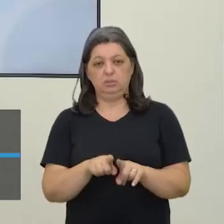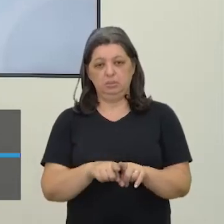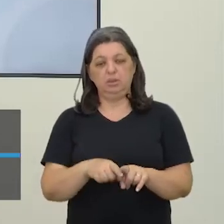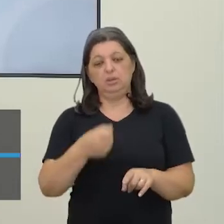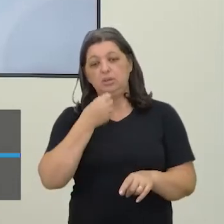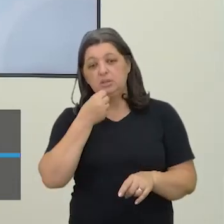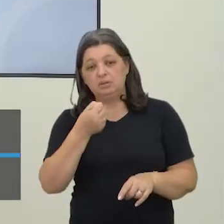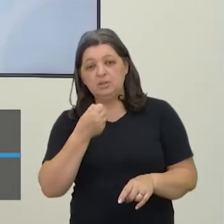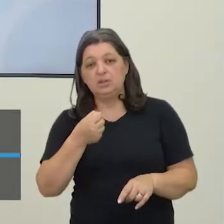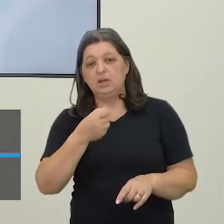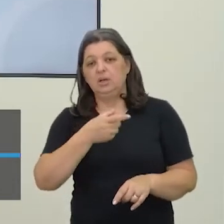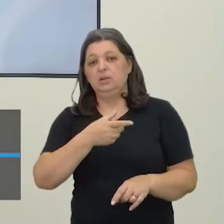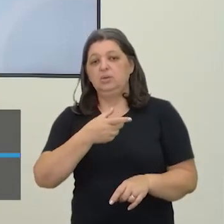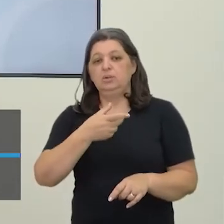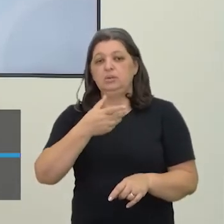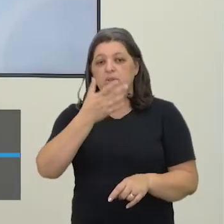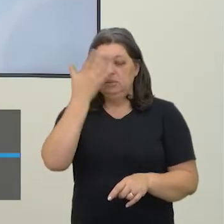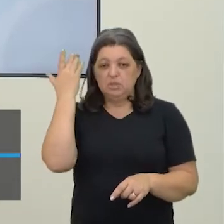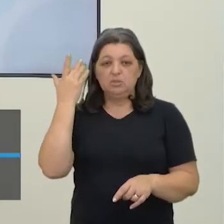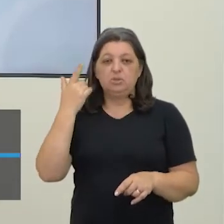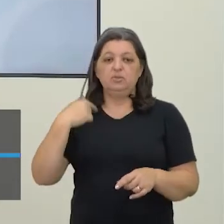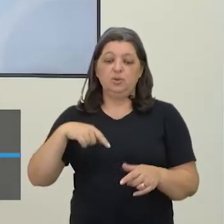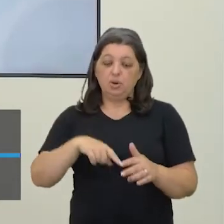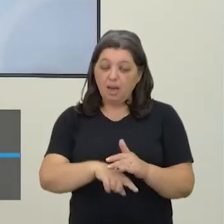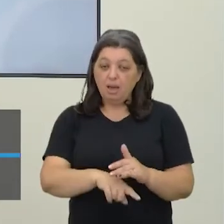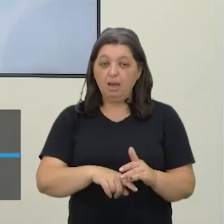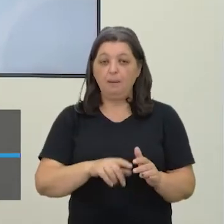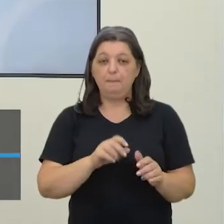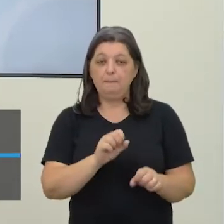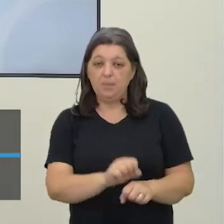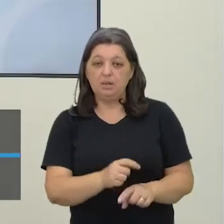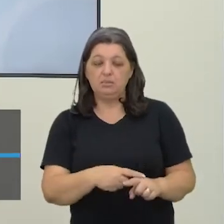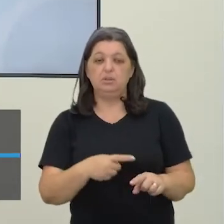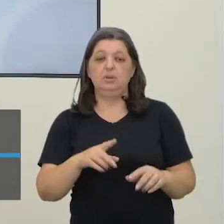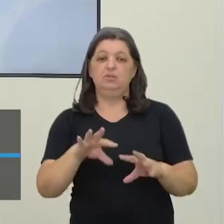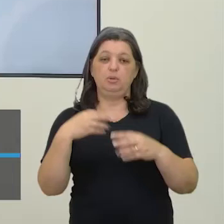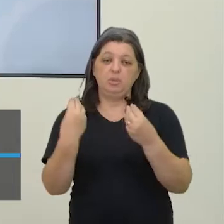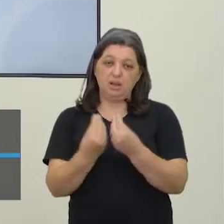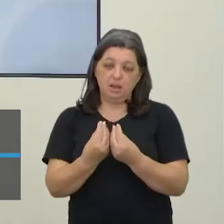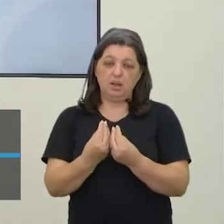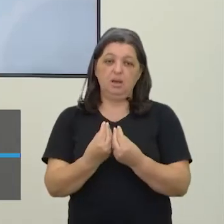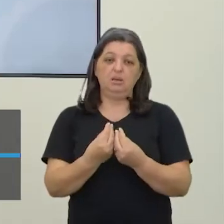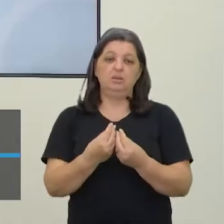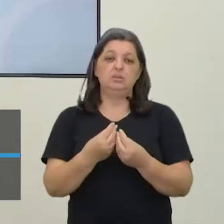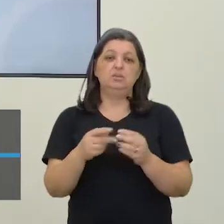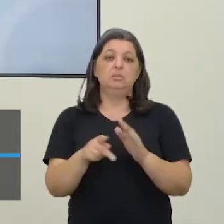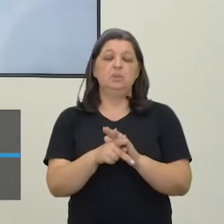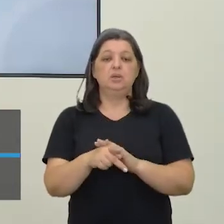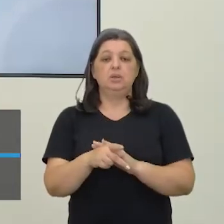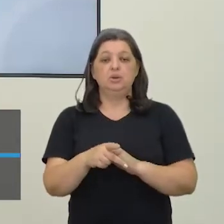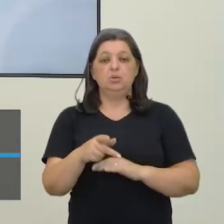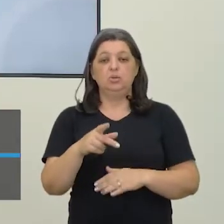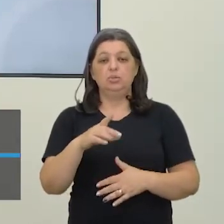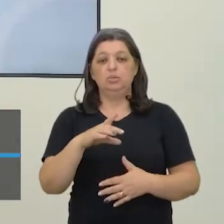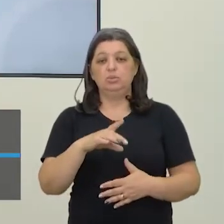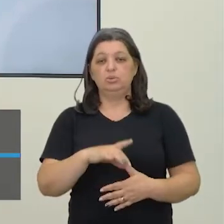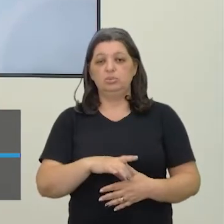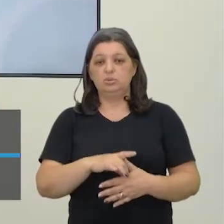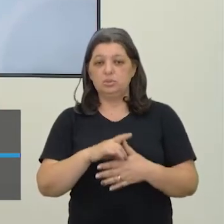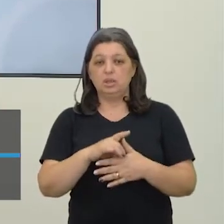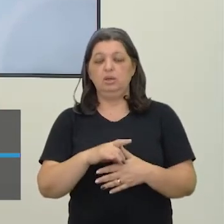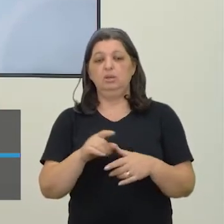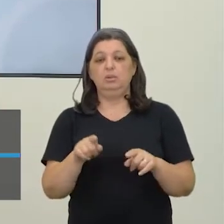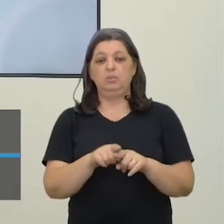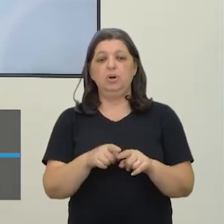entrevistaram os mineiros que foram resgatados, entrevistaram os familiares, os donos daquela mina, por que